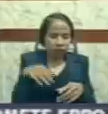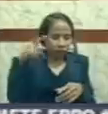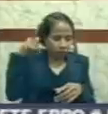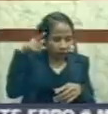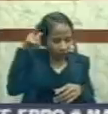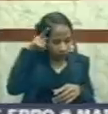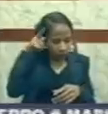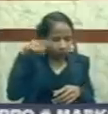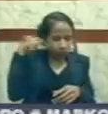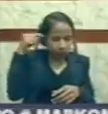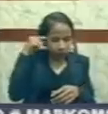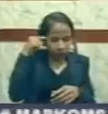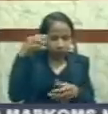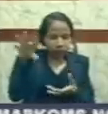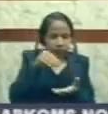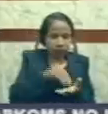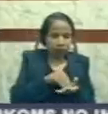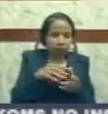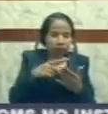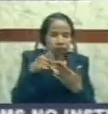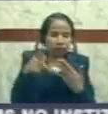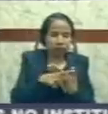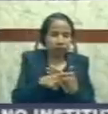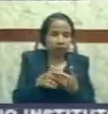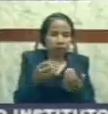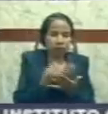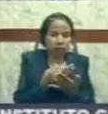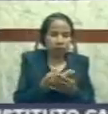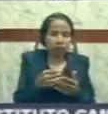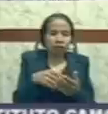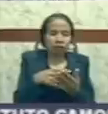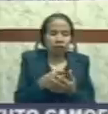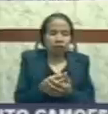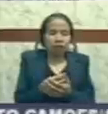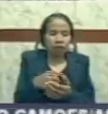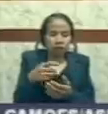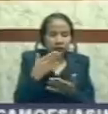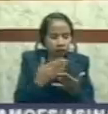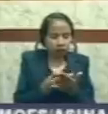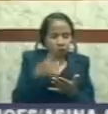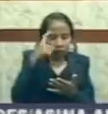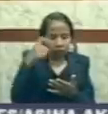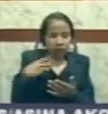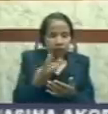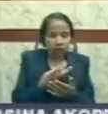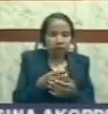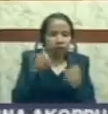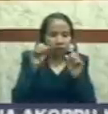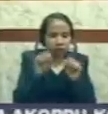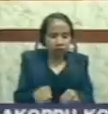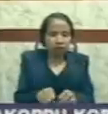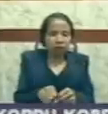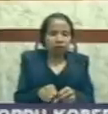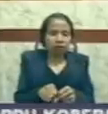governo e na atuatur programa, orçamento por programa, ne dia liu tamba itahare, kataguia bele,